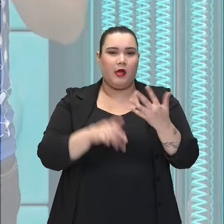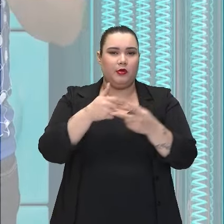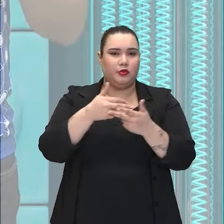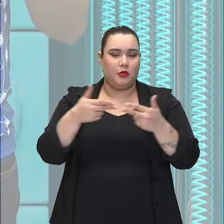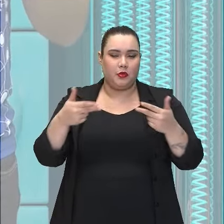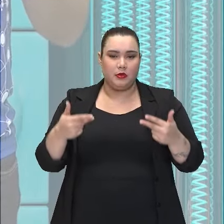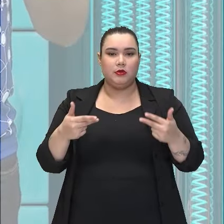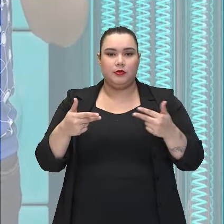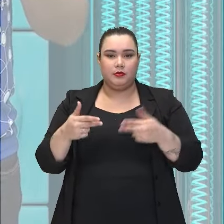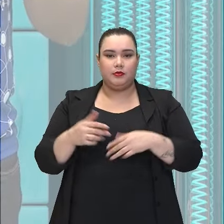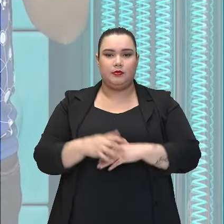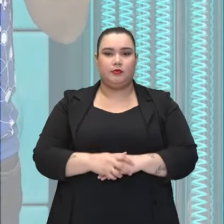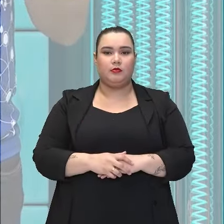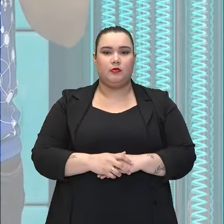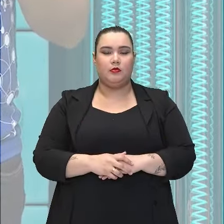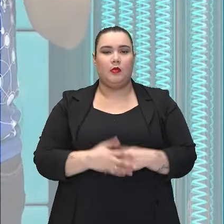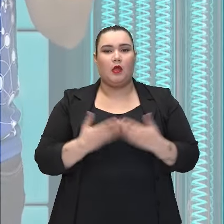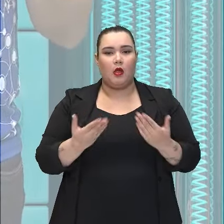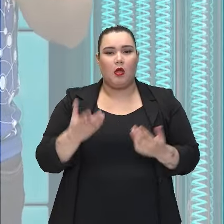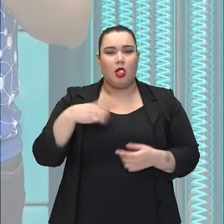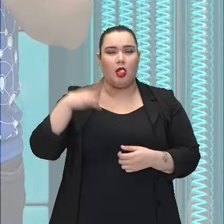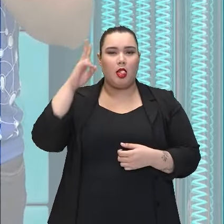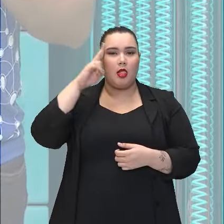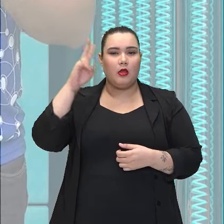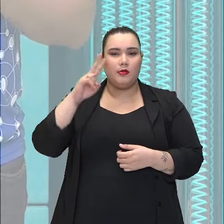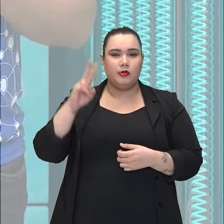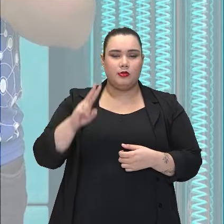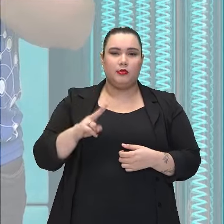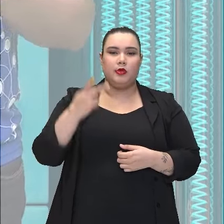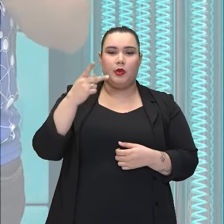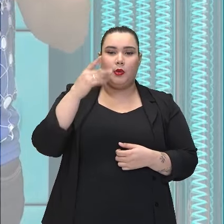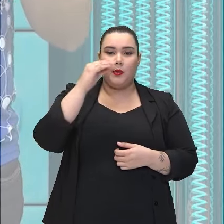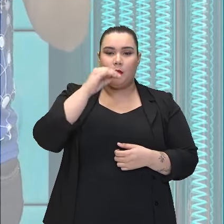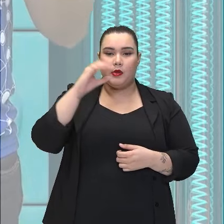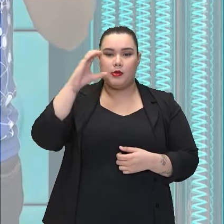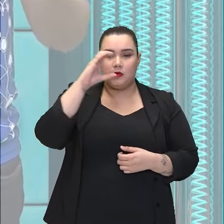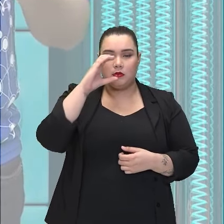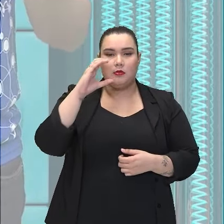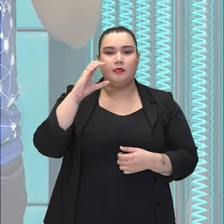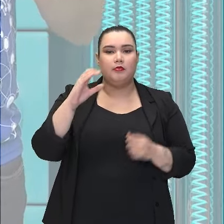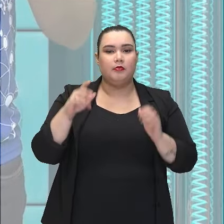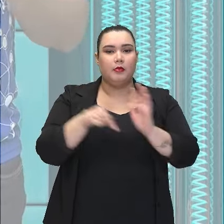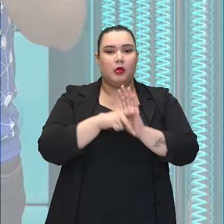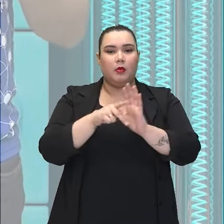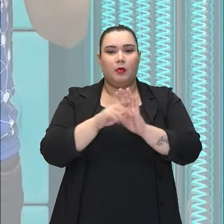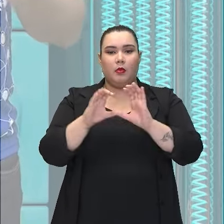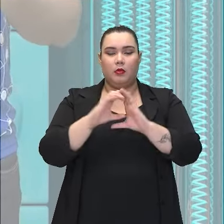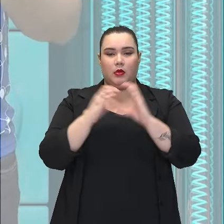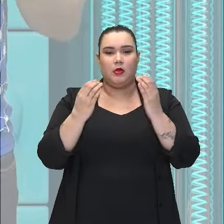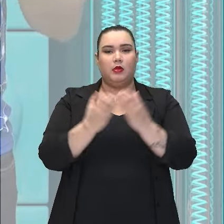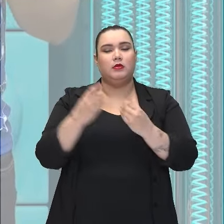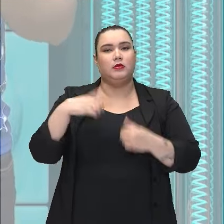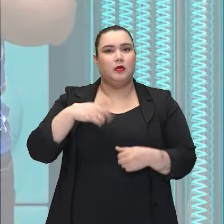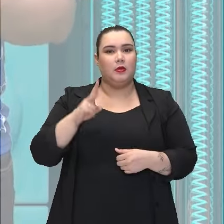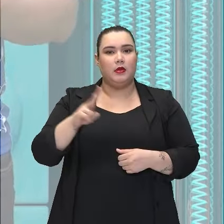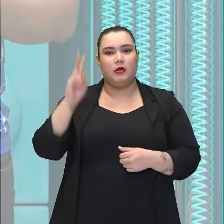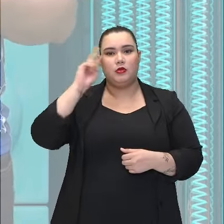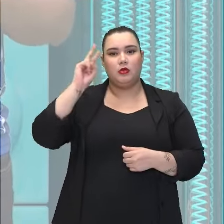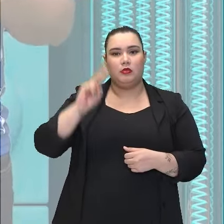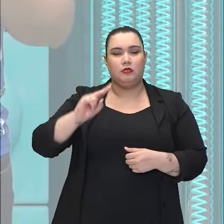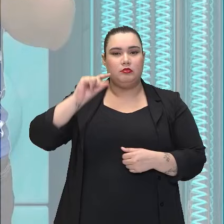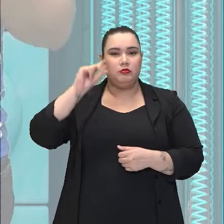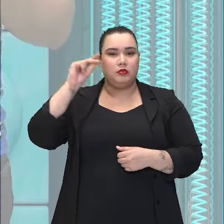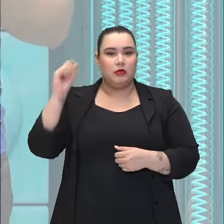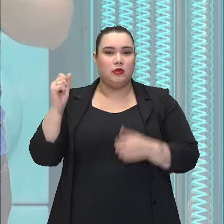seres. Então basta fazer aí memória, buscar no seu conhecimento, da sua própria comunidade, sempre existe aquela história que é utilizada